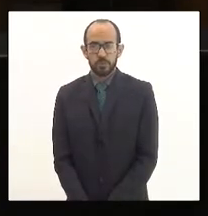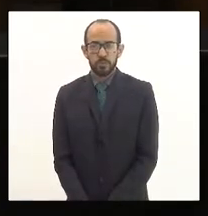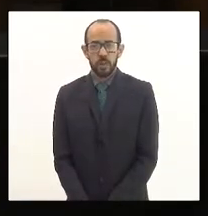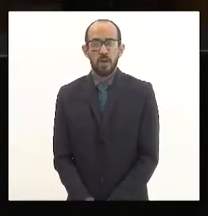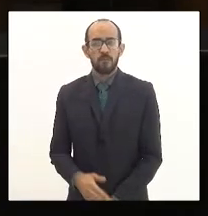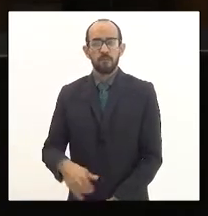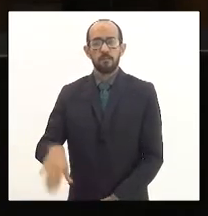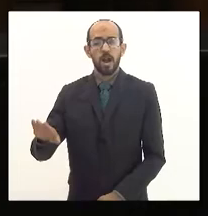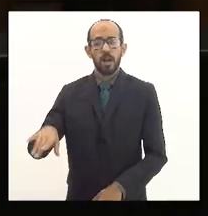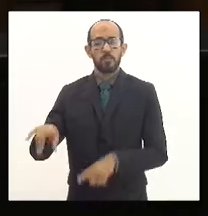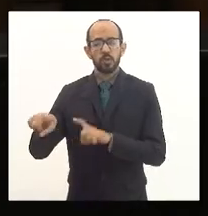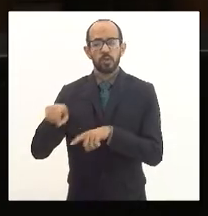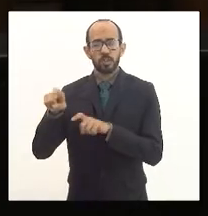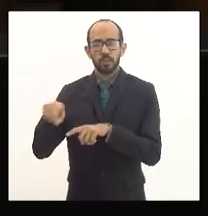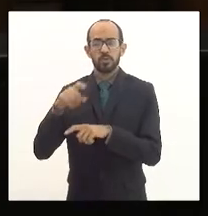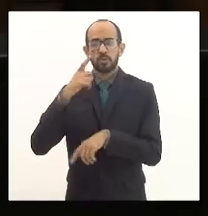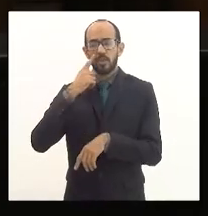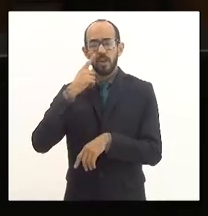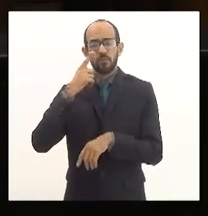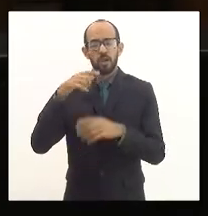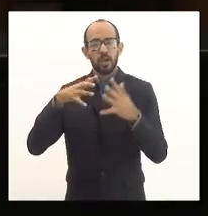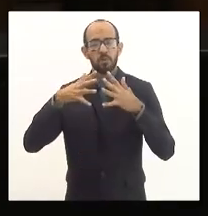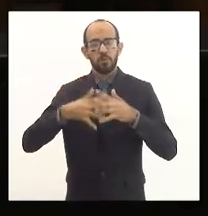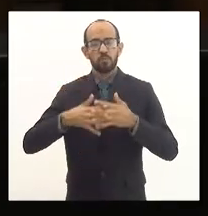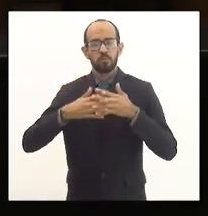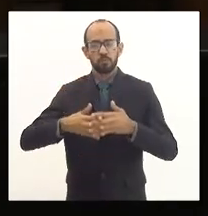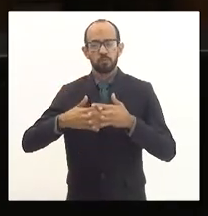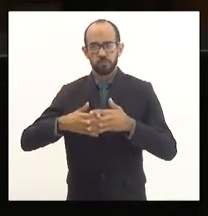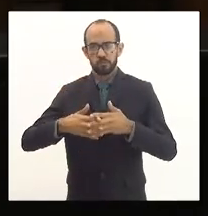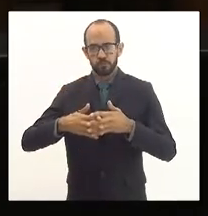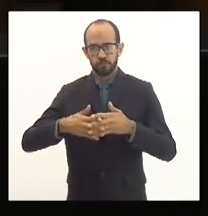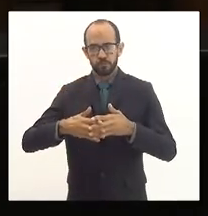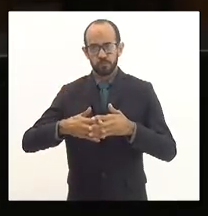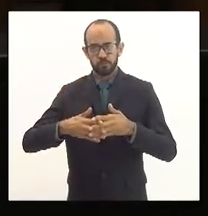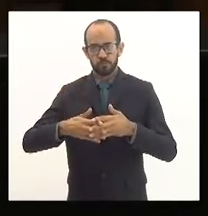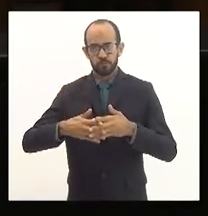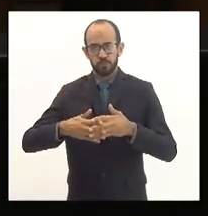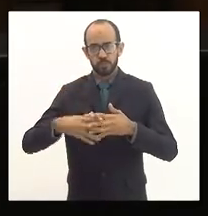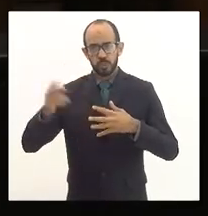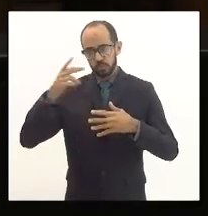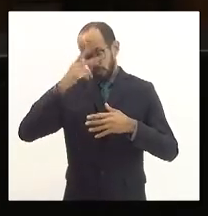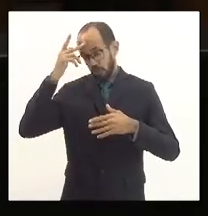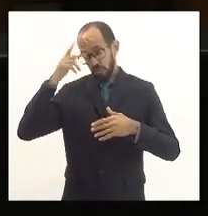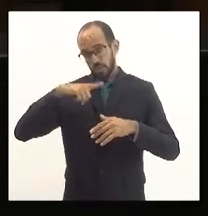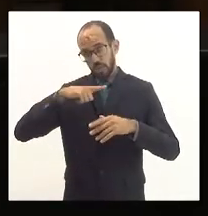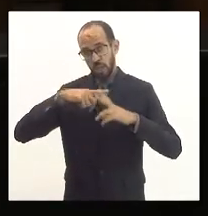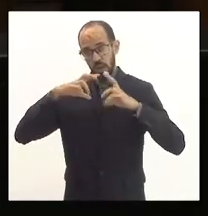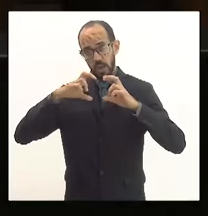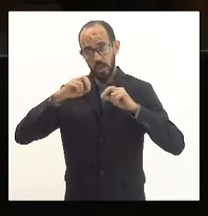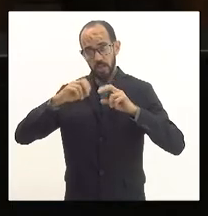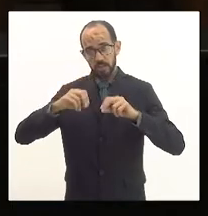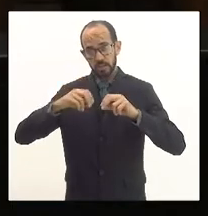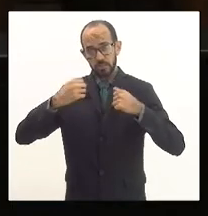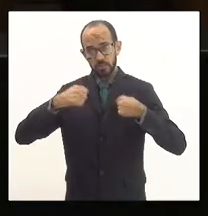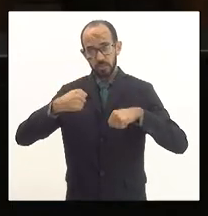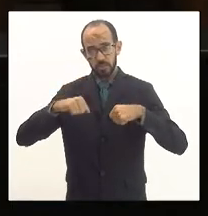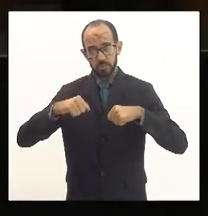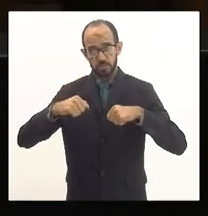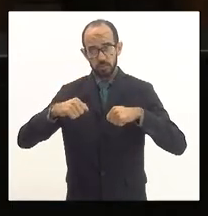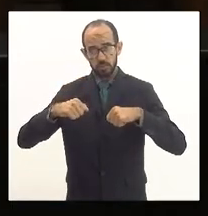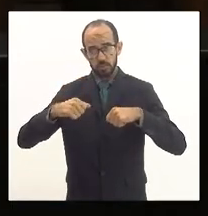interior você vê o caos que está as pessoas estão com câncer as pessoas estão precisando